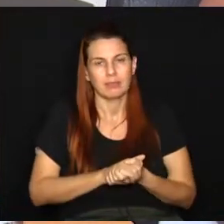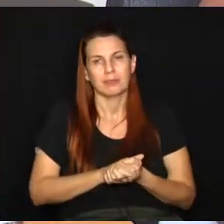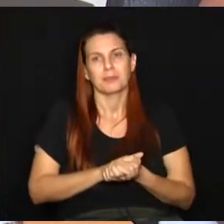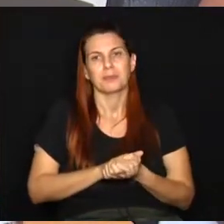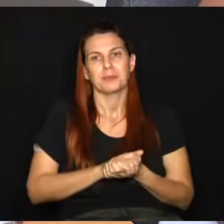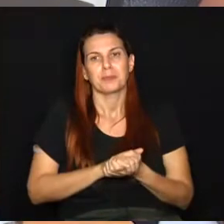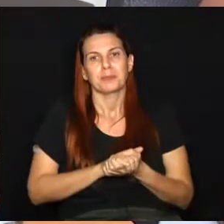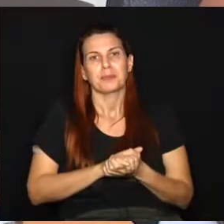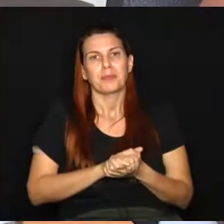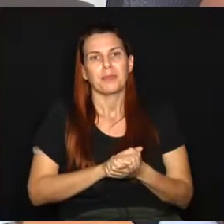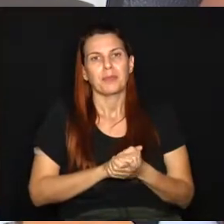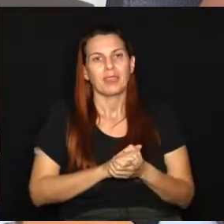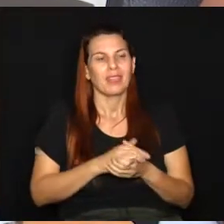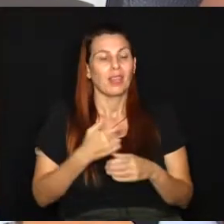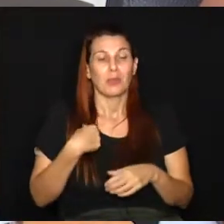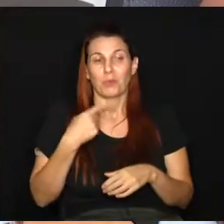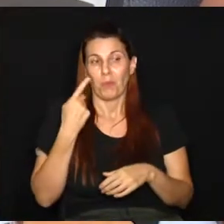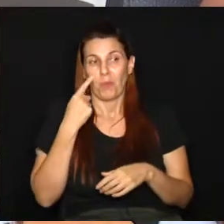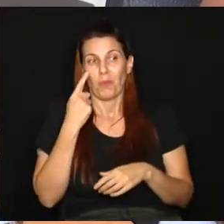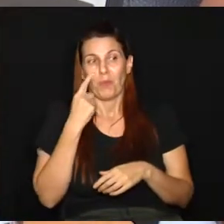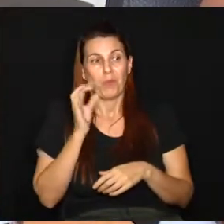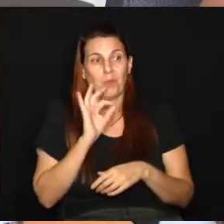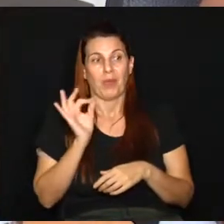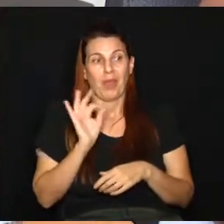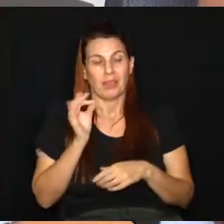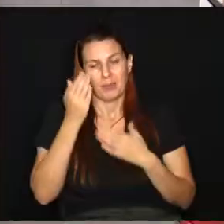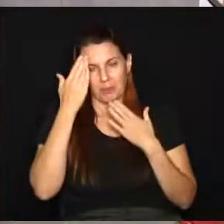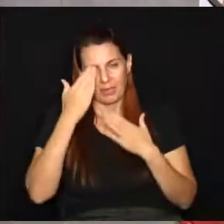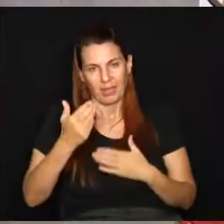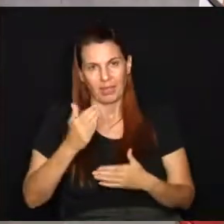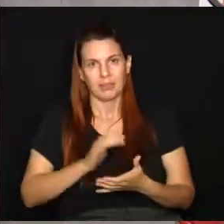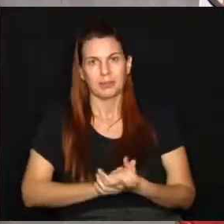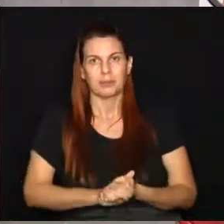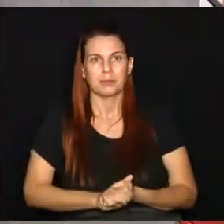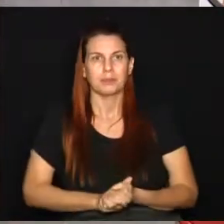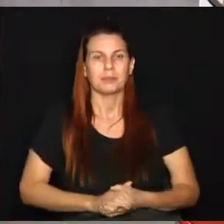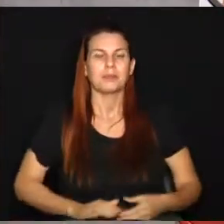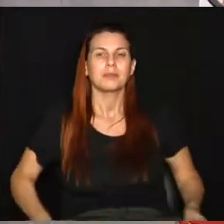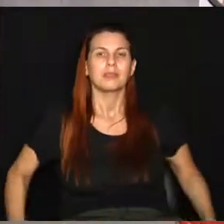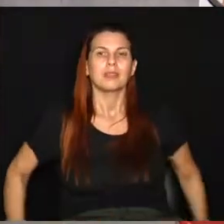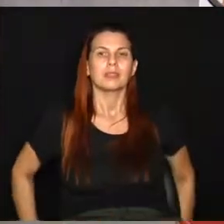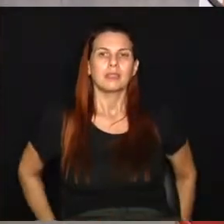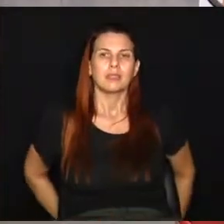De lá não se duvida nada. Muito obrigada, gente.